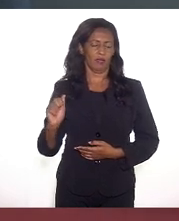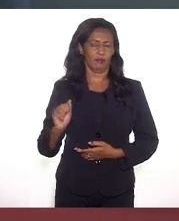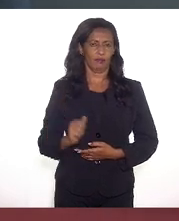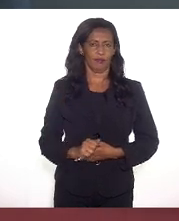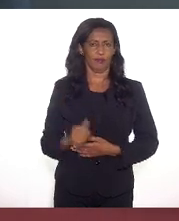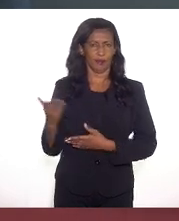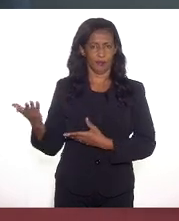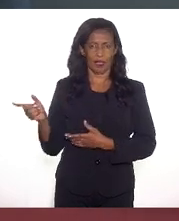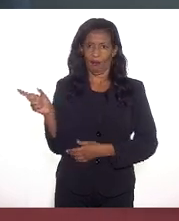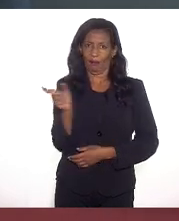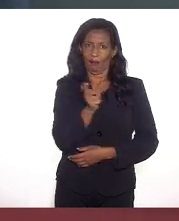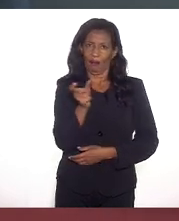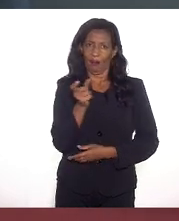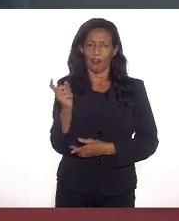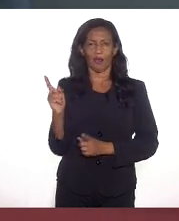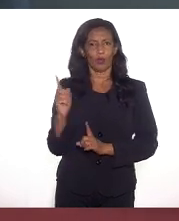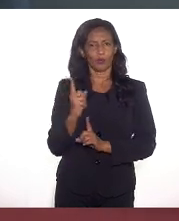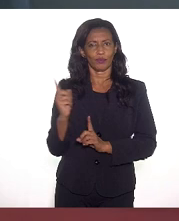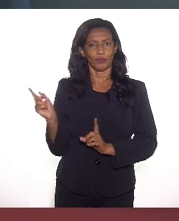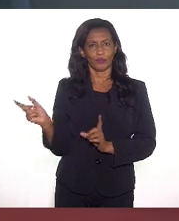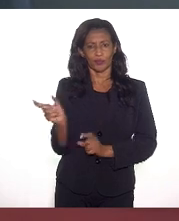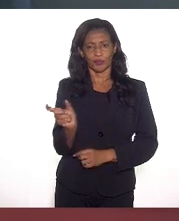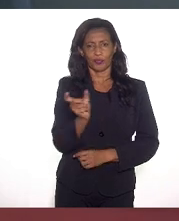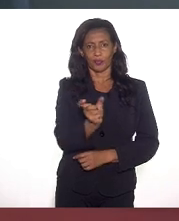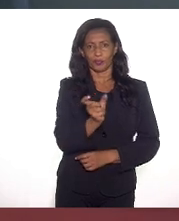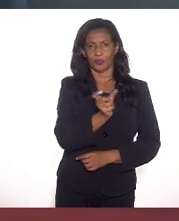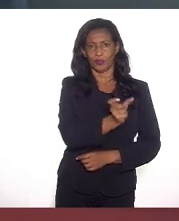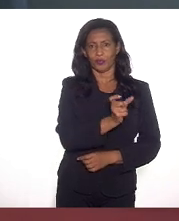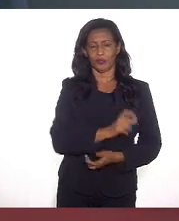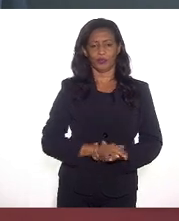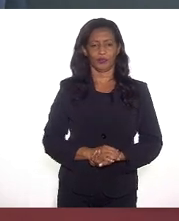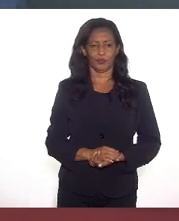para receberem seus cartões das seguintes autoridades.